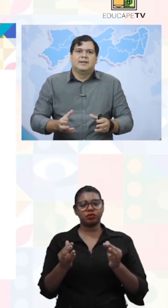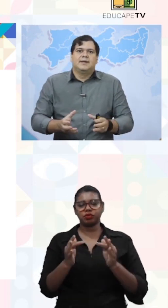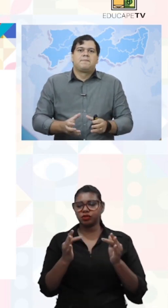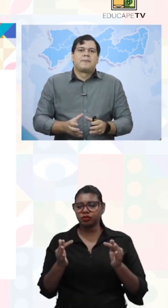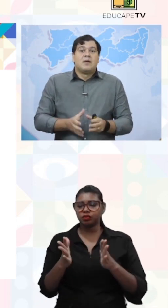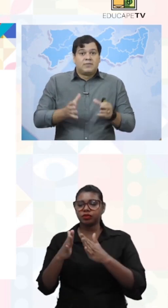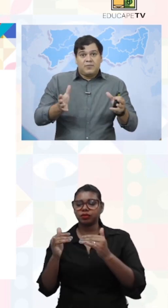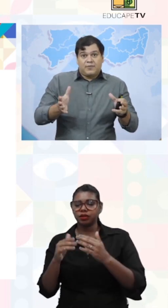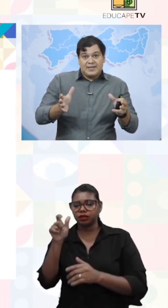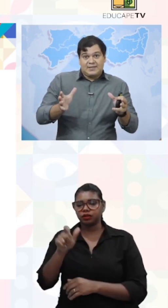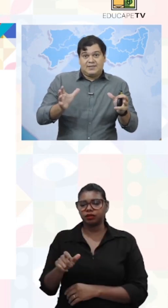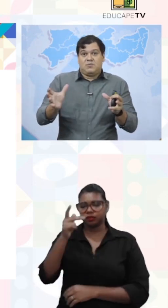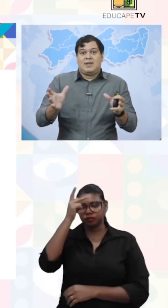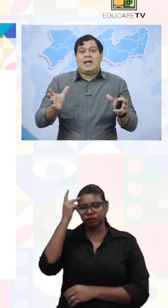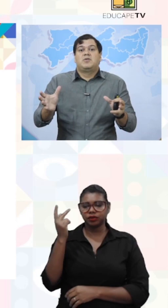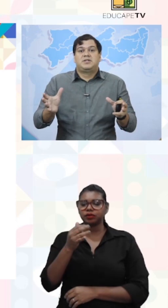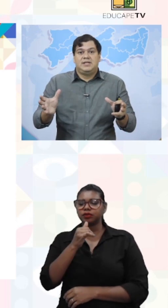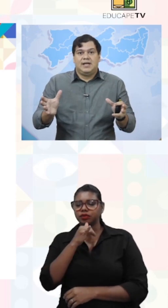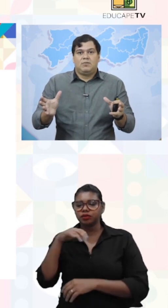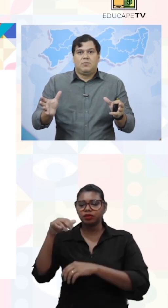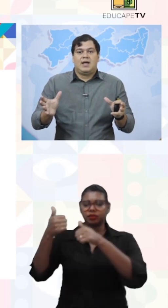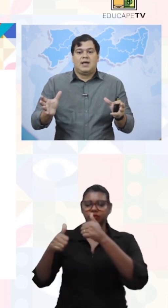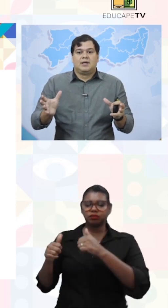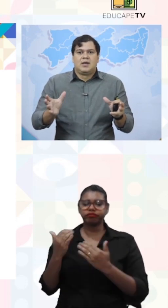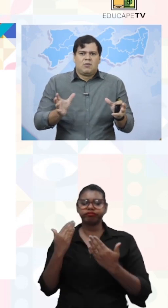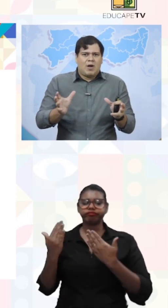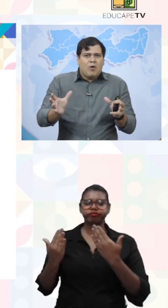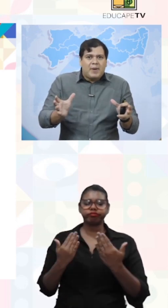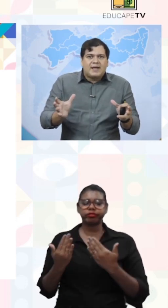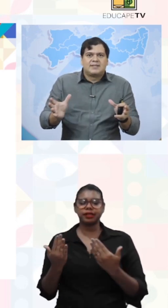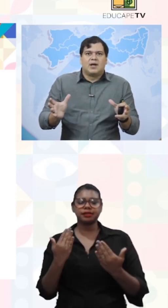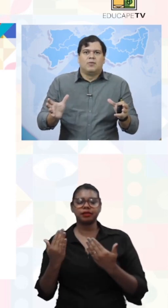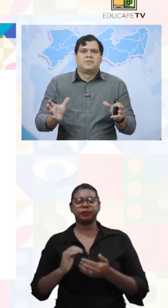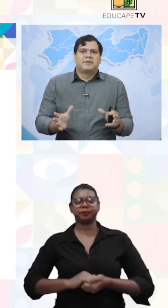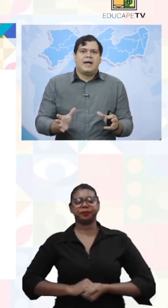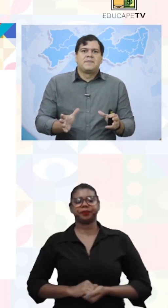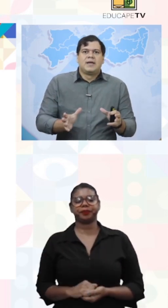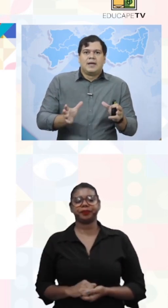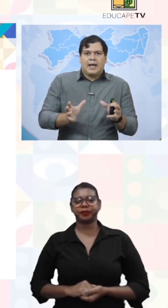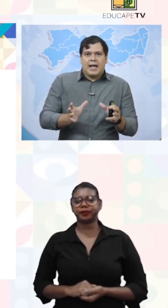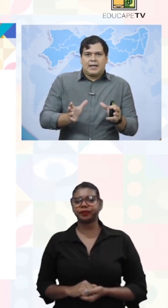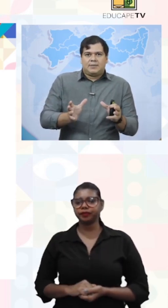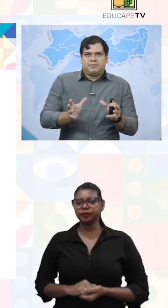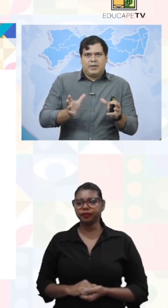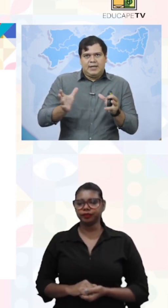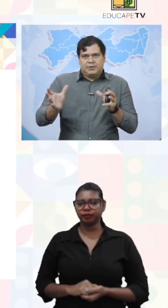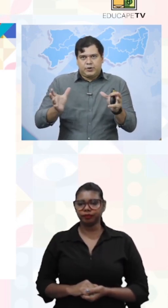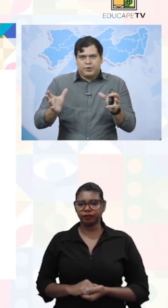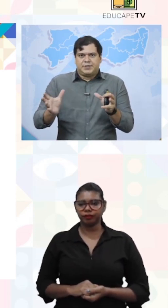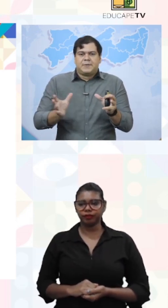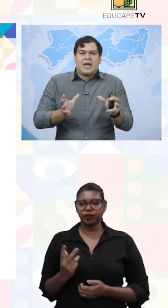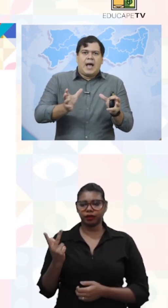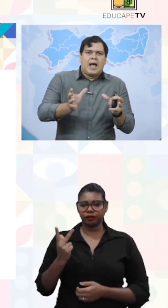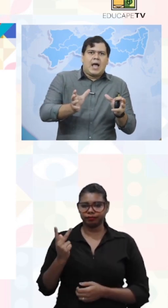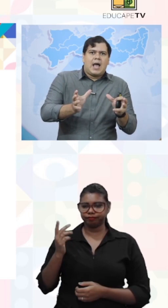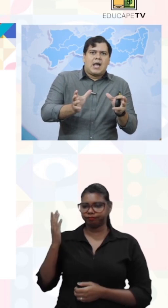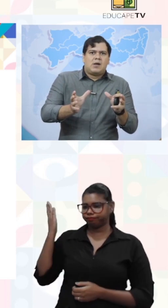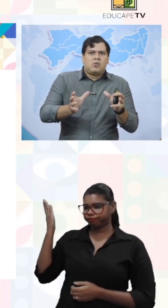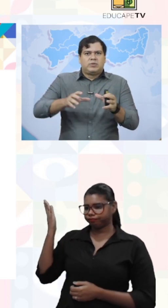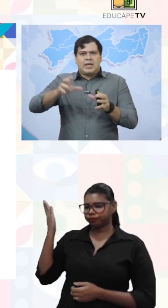encomenda, né? Vamos fazer, assim, uma analogia, uma comparação, tá? Entre os dois.